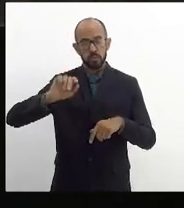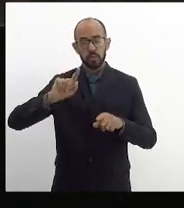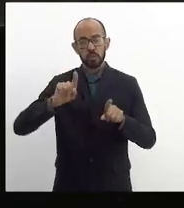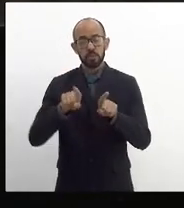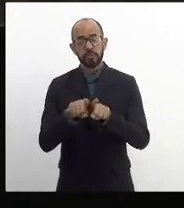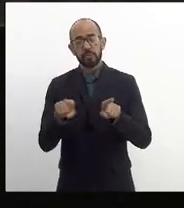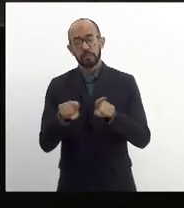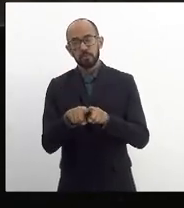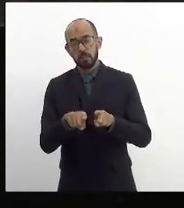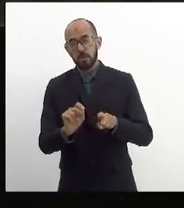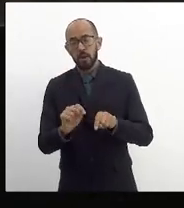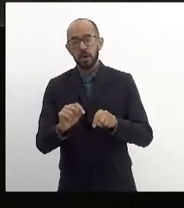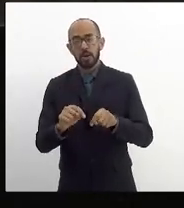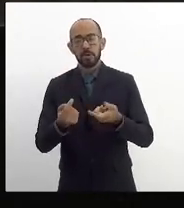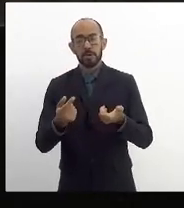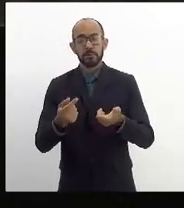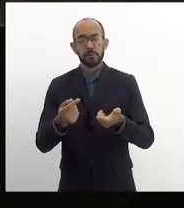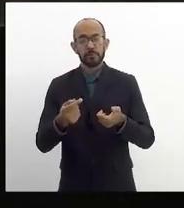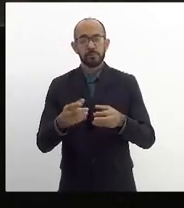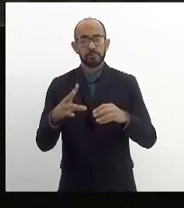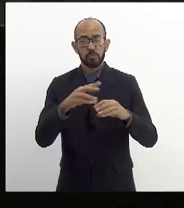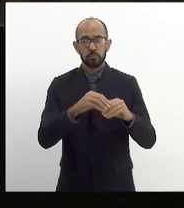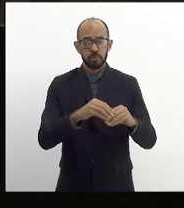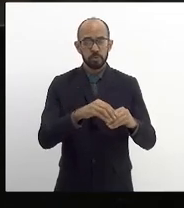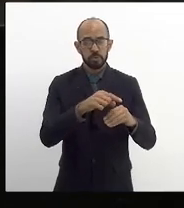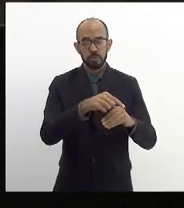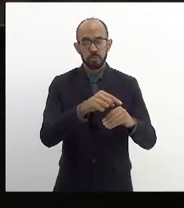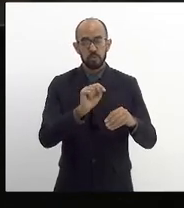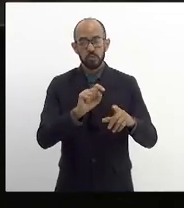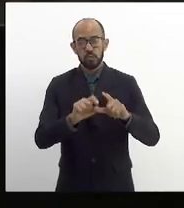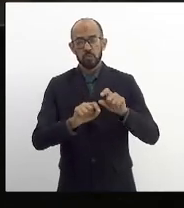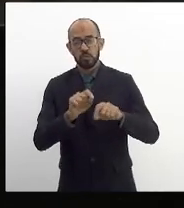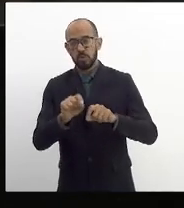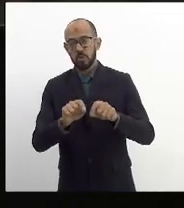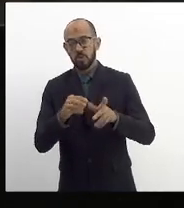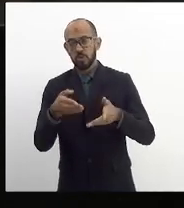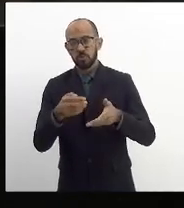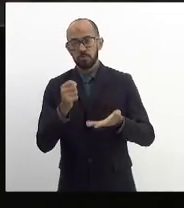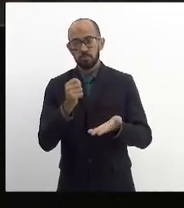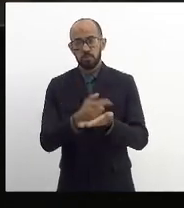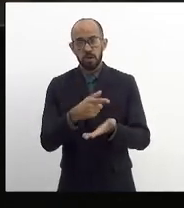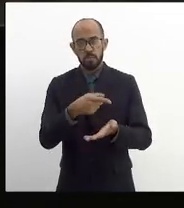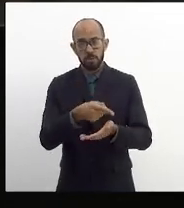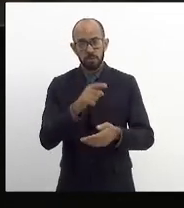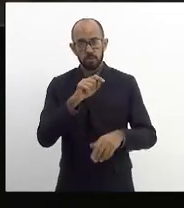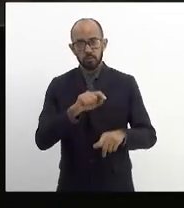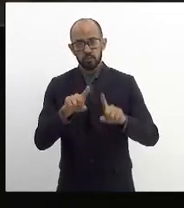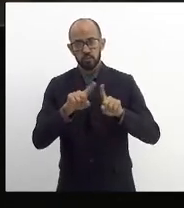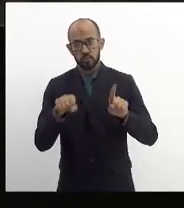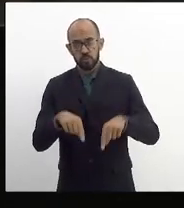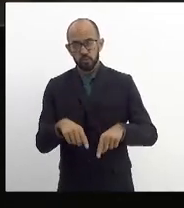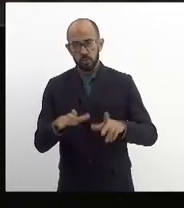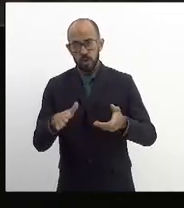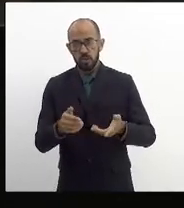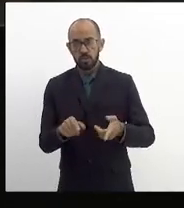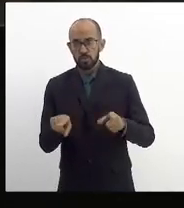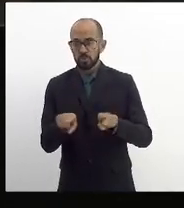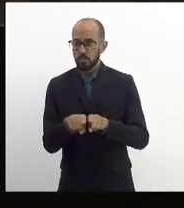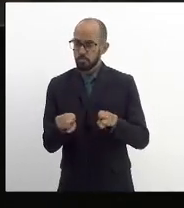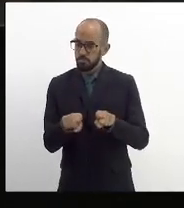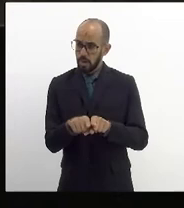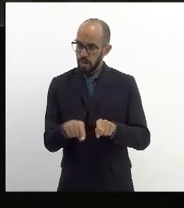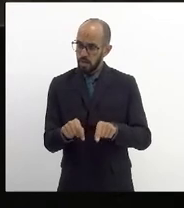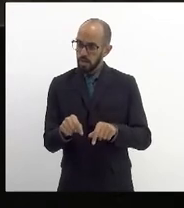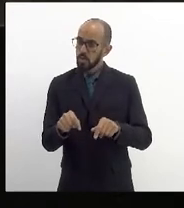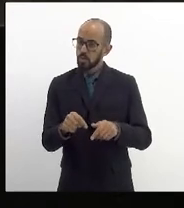do e da re compensação é da do pagamento dos Servidores né do aumento